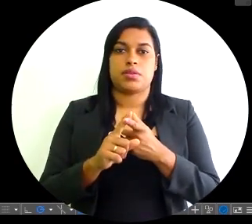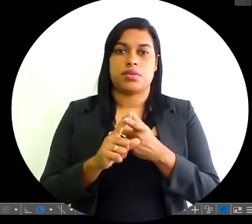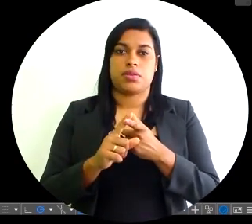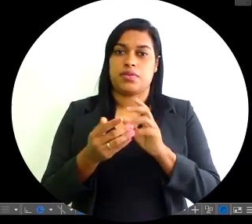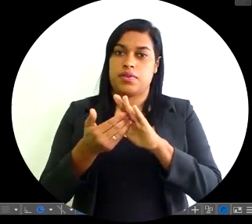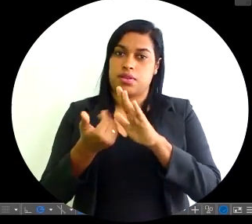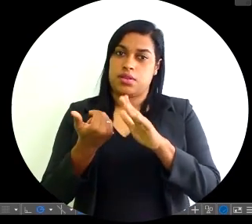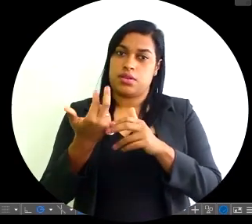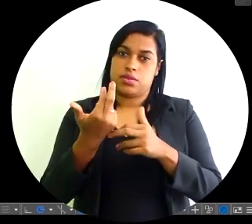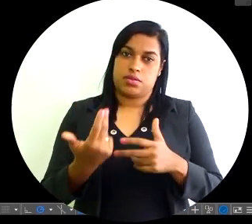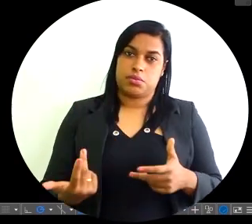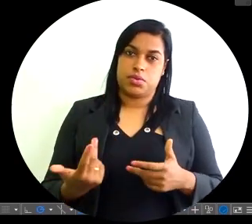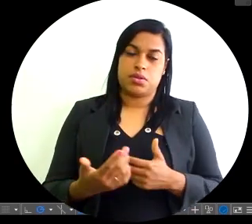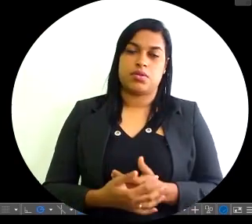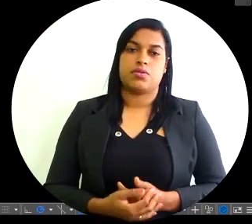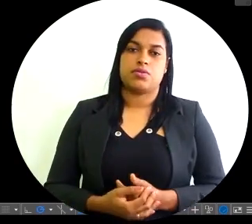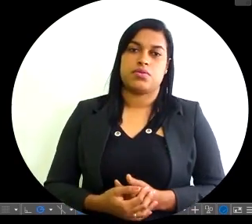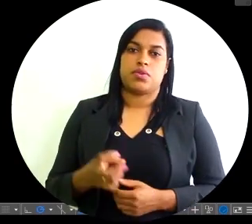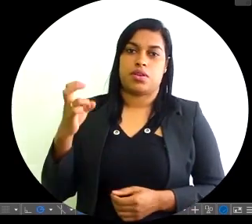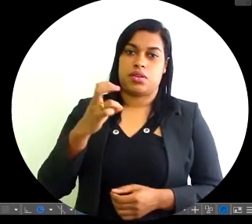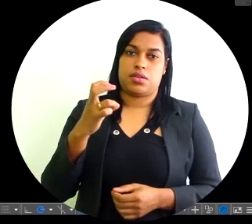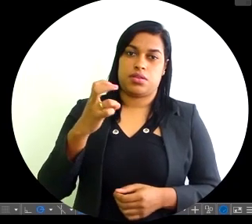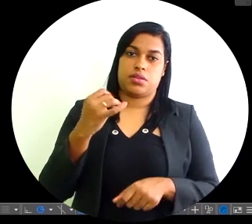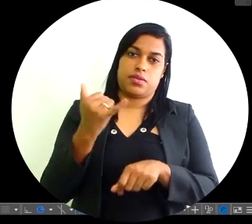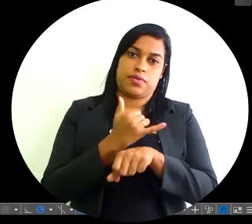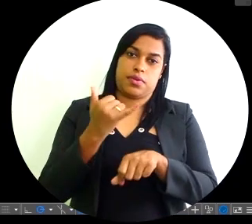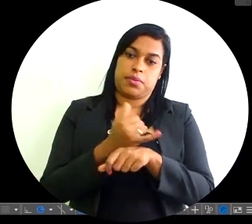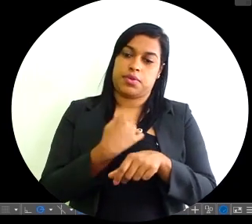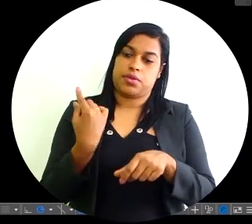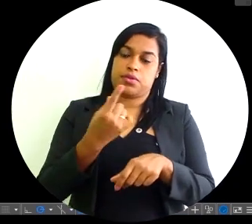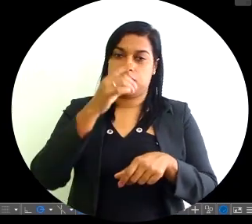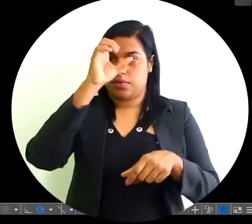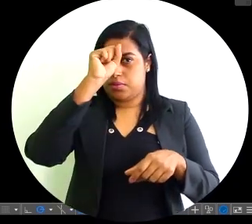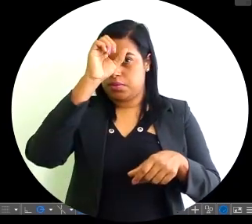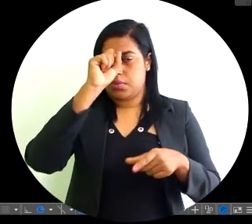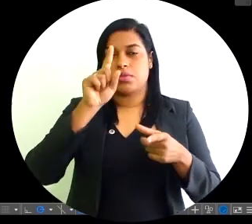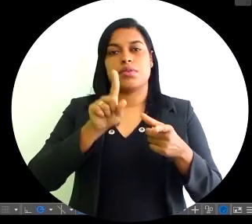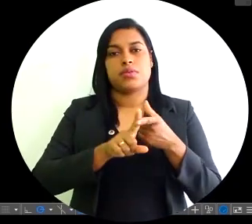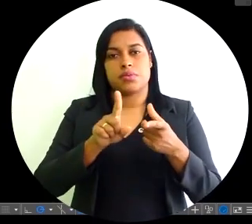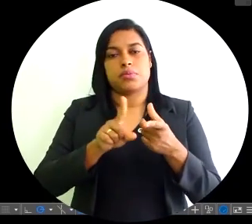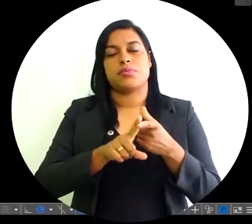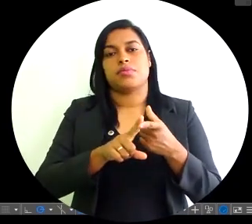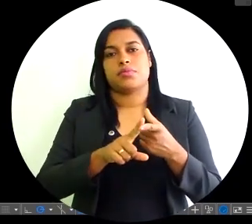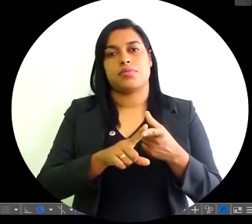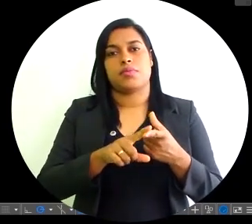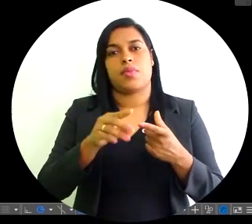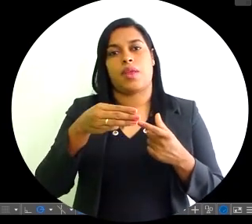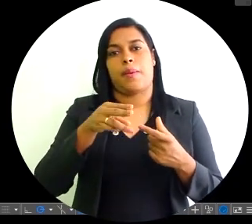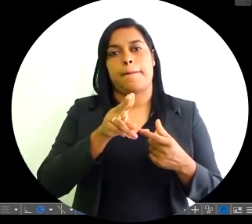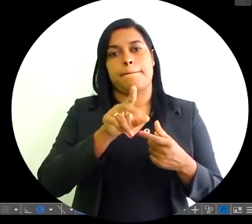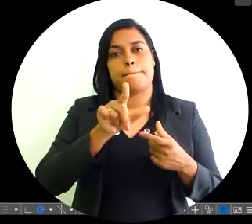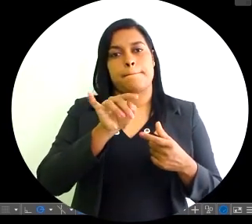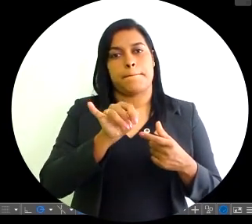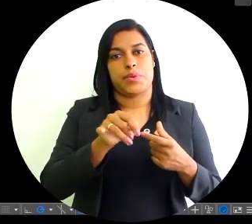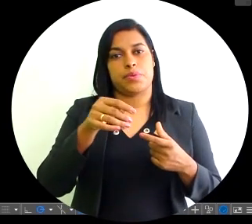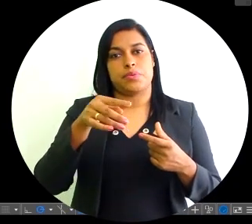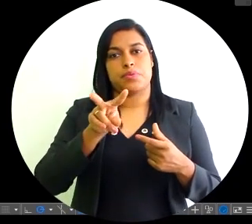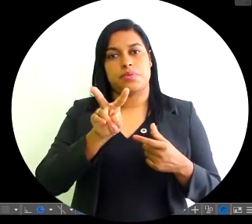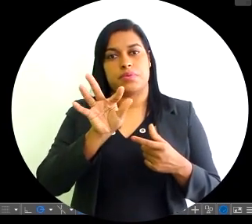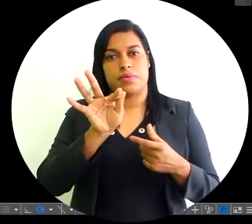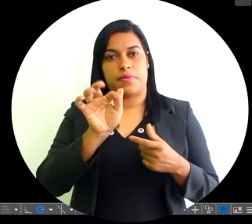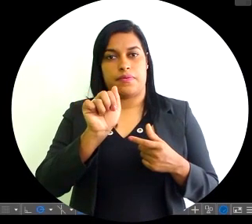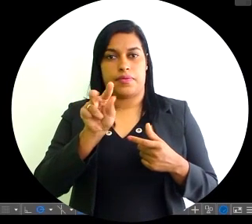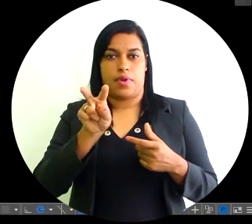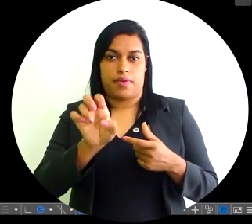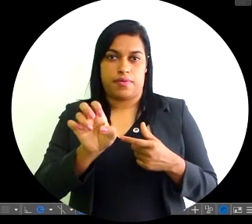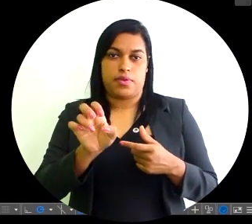ele automaticamente vai deletar esses objetos. A quinta ferramenta que nós vamos aprender também está dentro do menu Modify, é